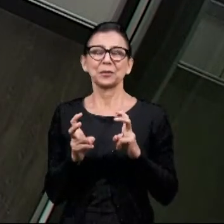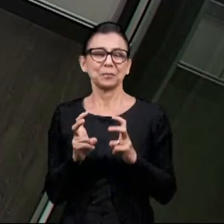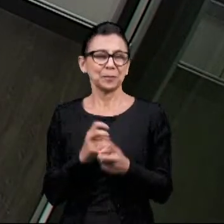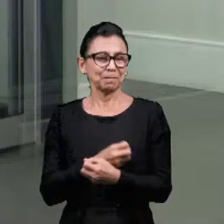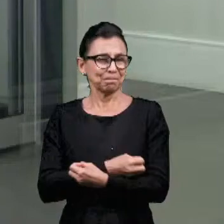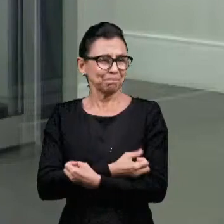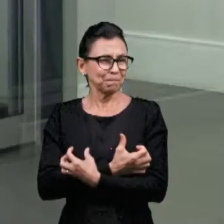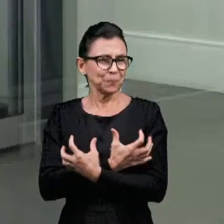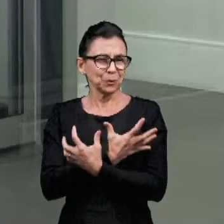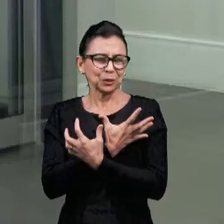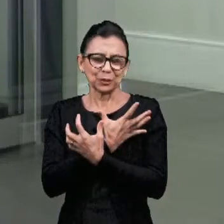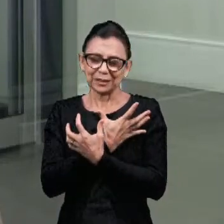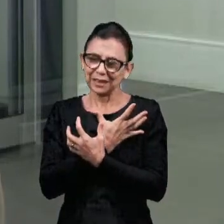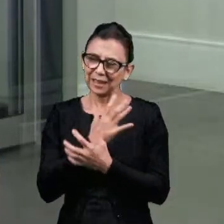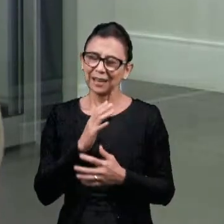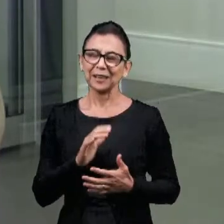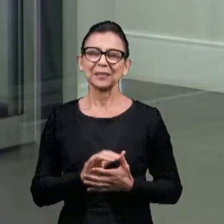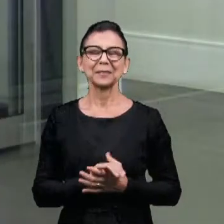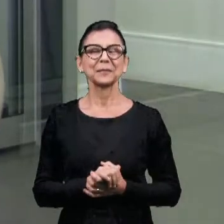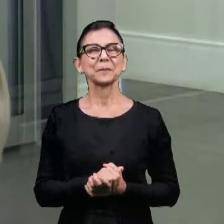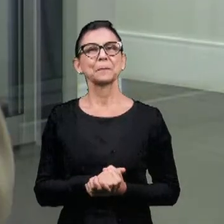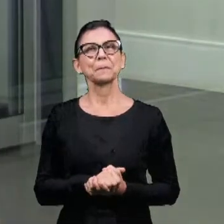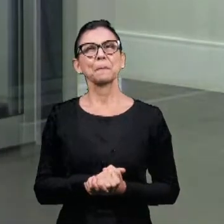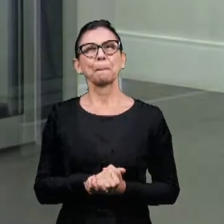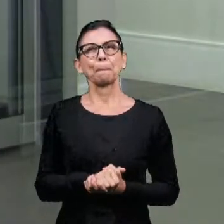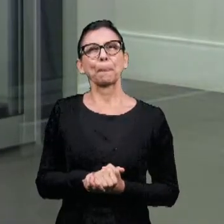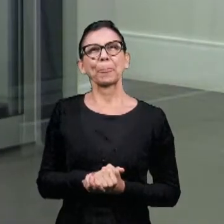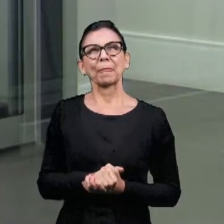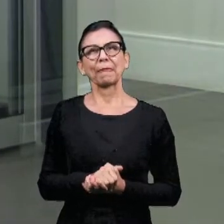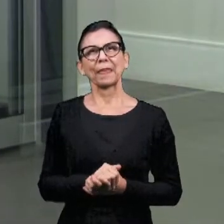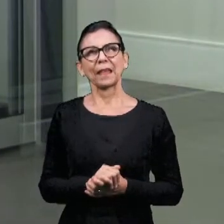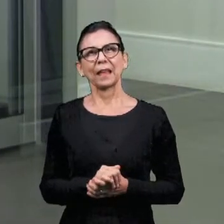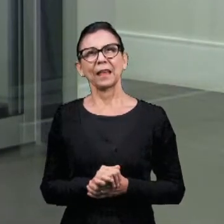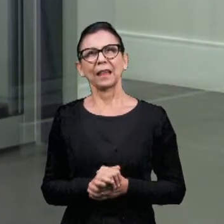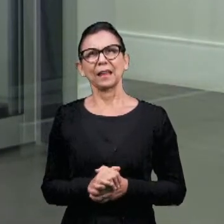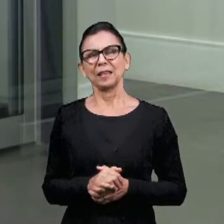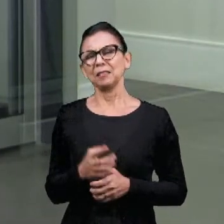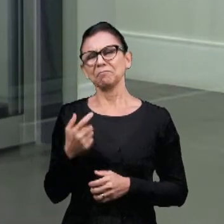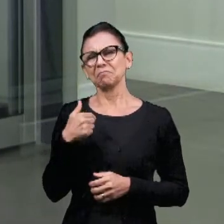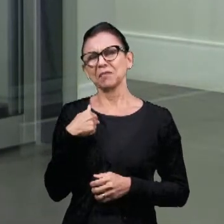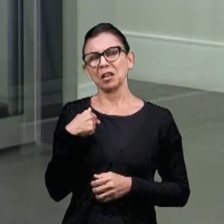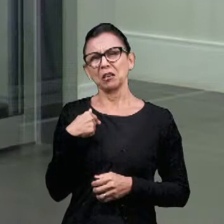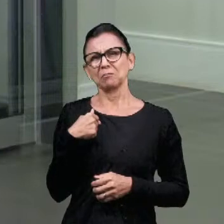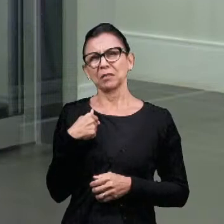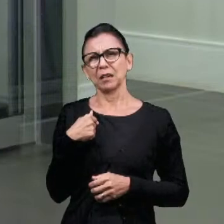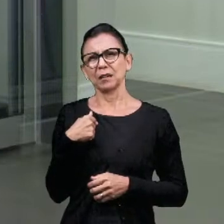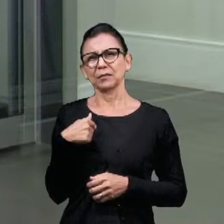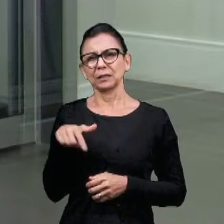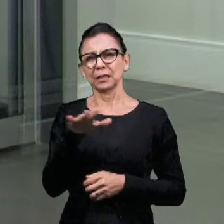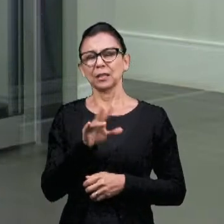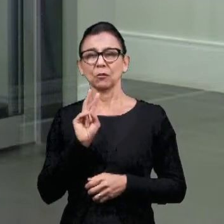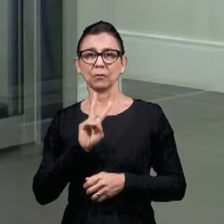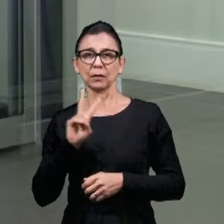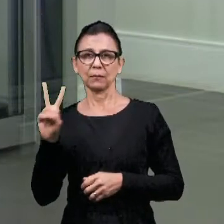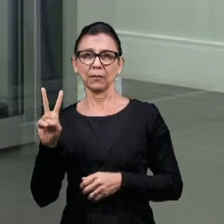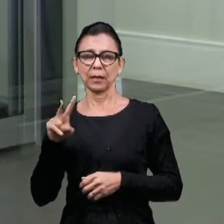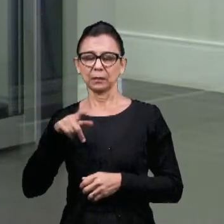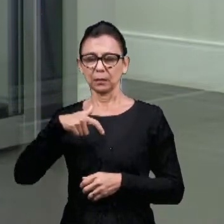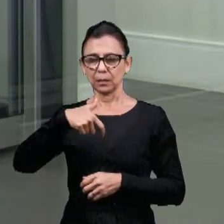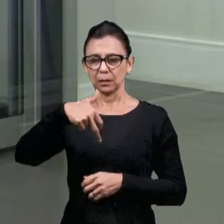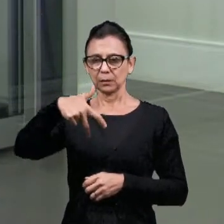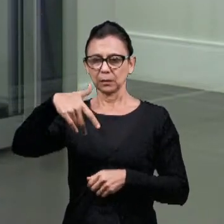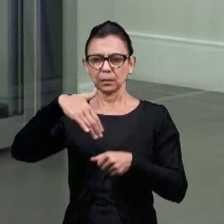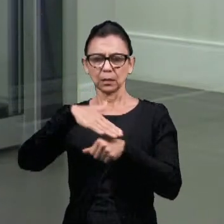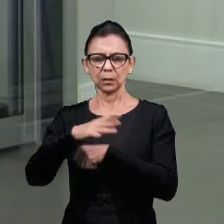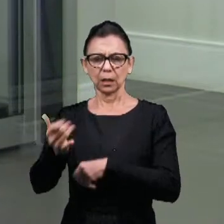emocional. Eu estava aqui no Vila Velha, andando por aí à noite, e de repente eu ouvi